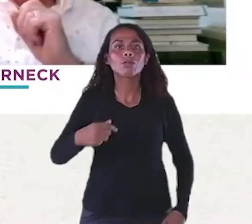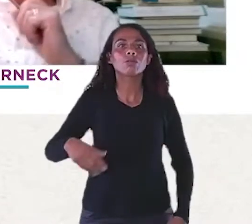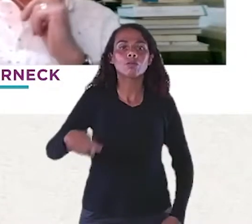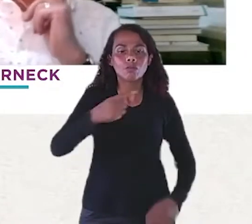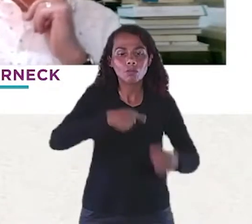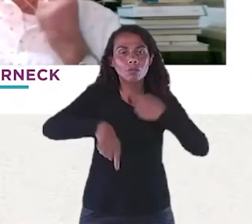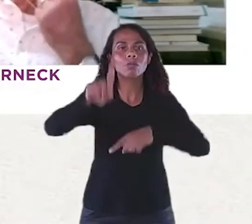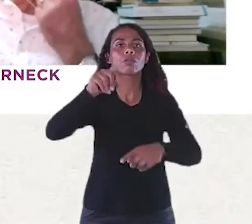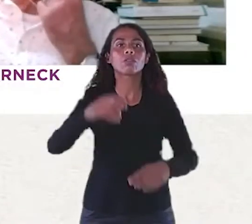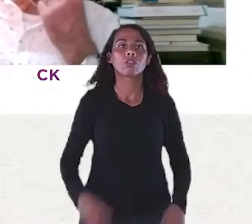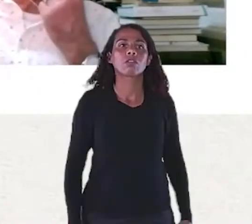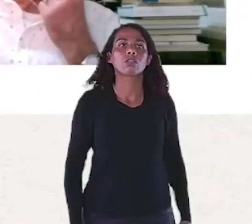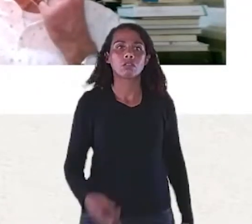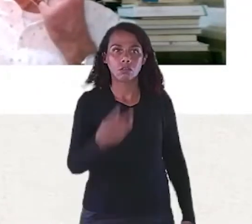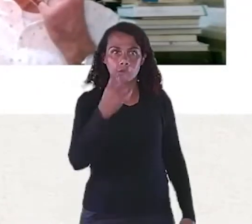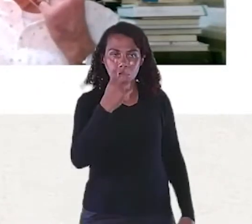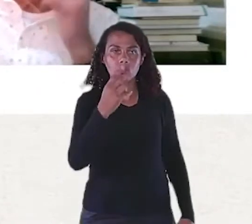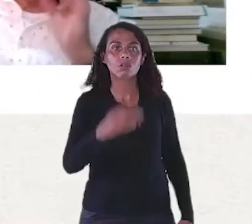2 exemplos.